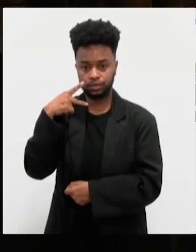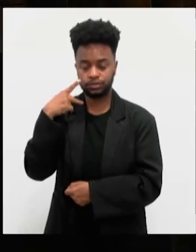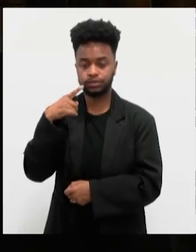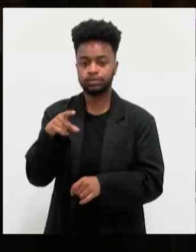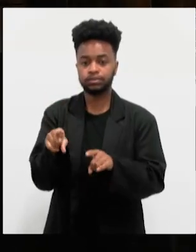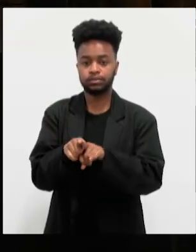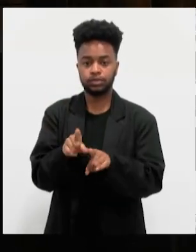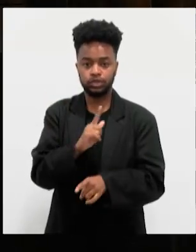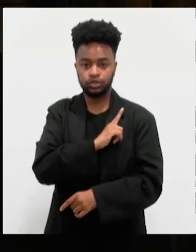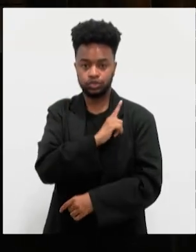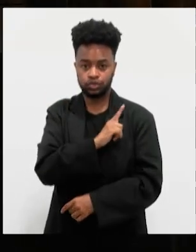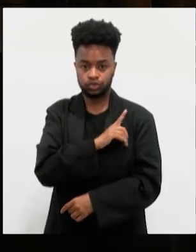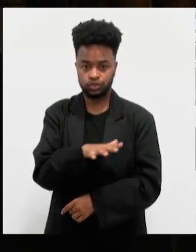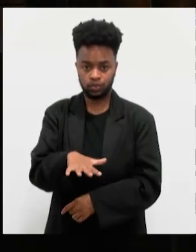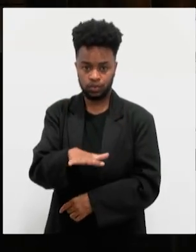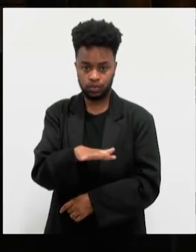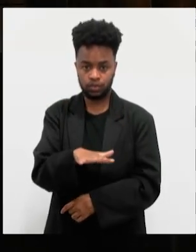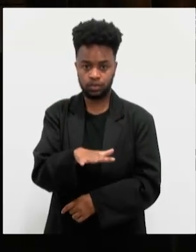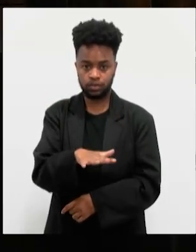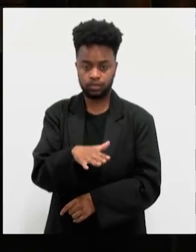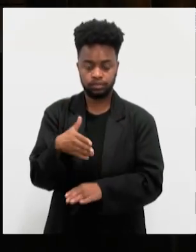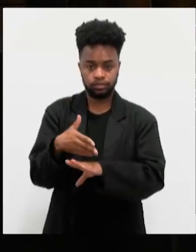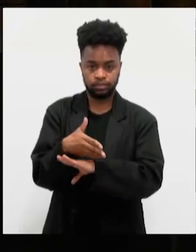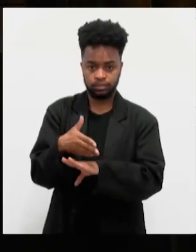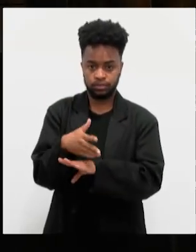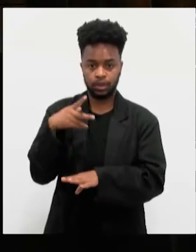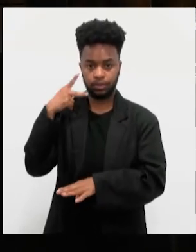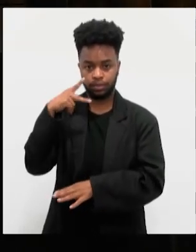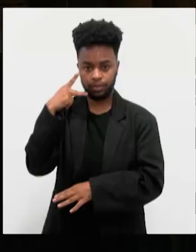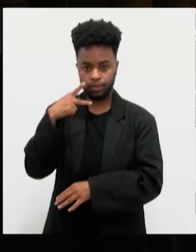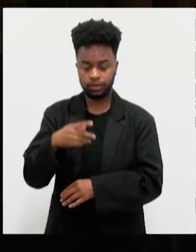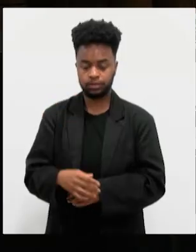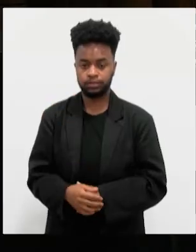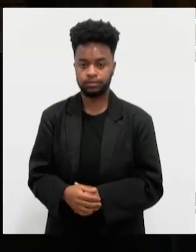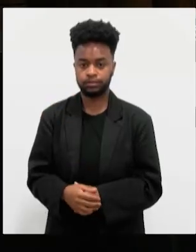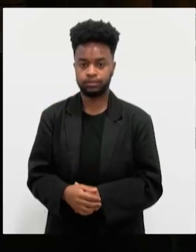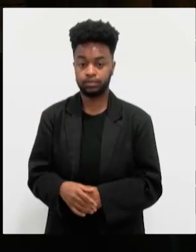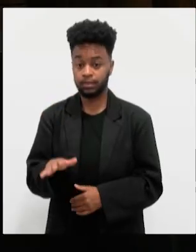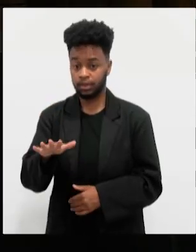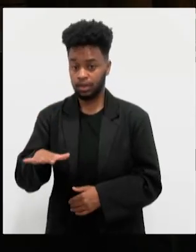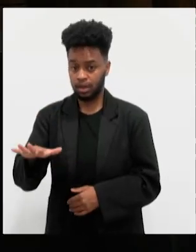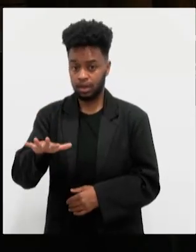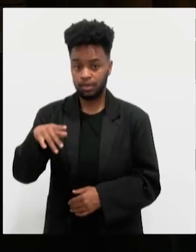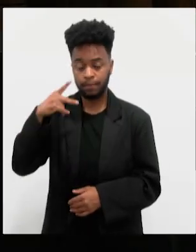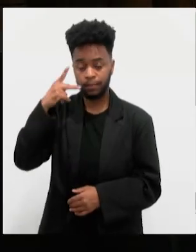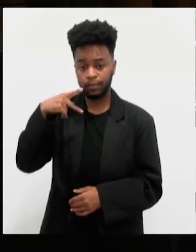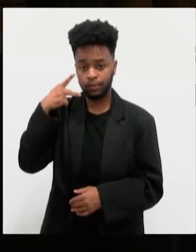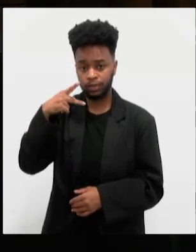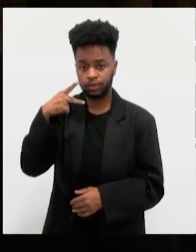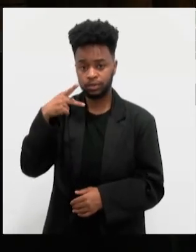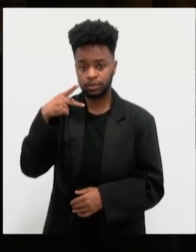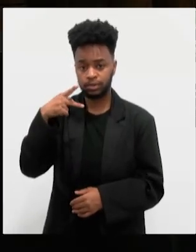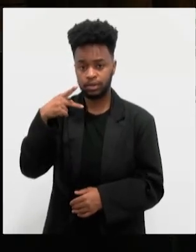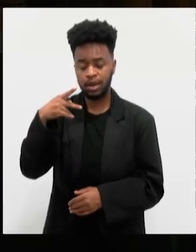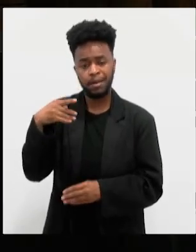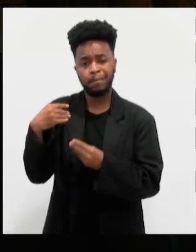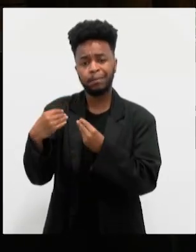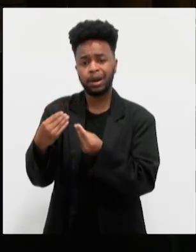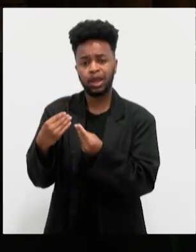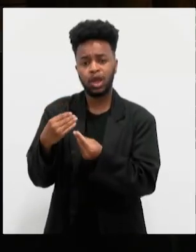e dos gestores que estão na política. Na política, o que adianta a política do